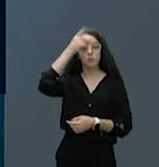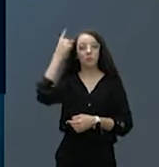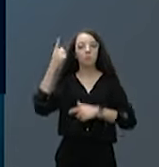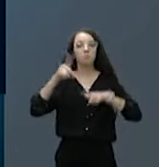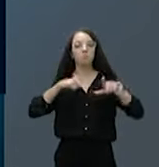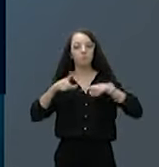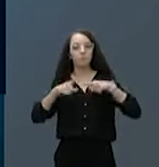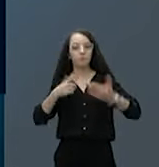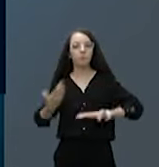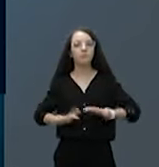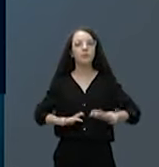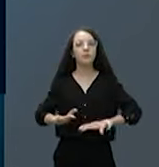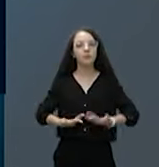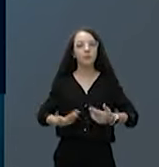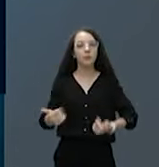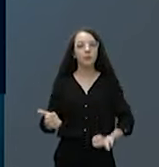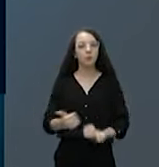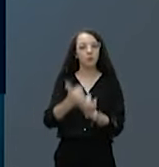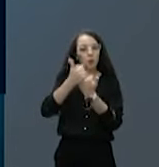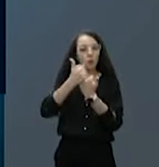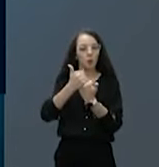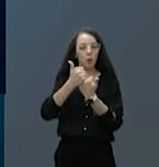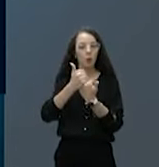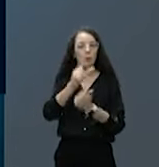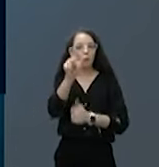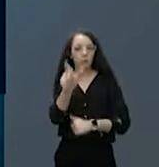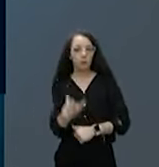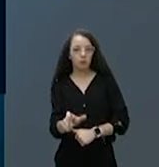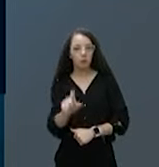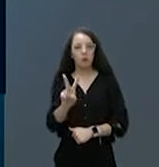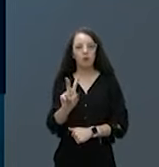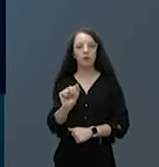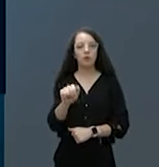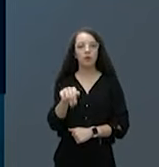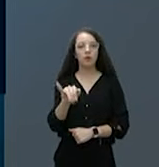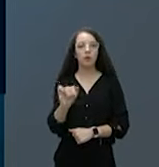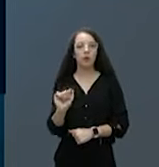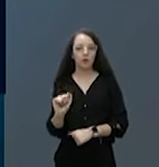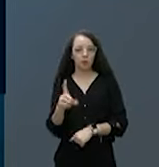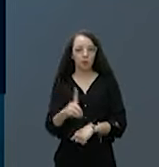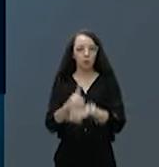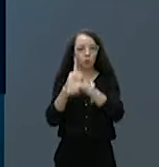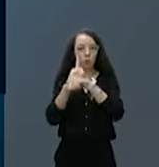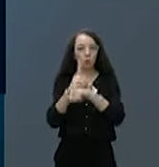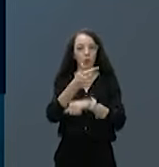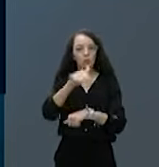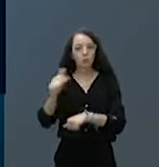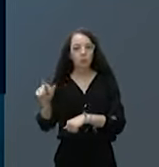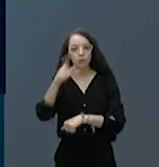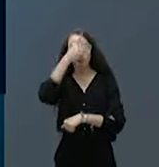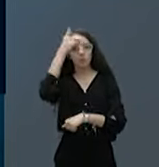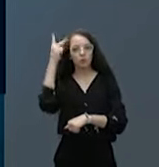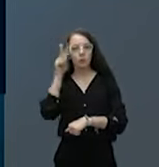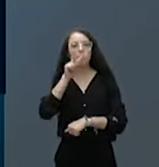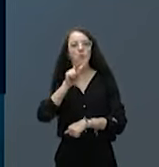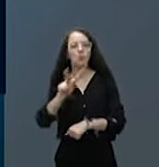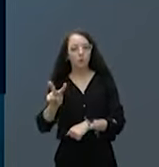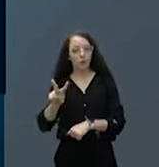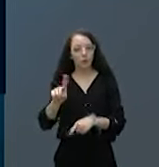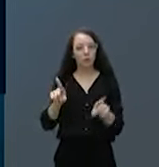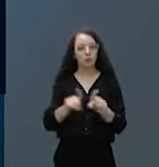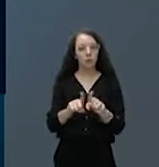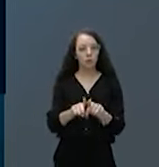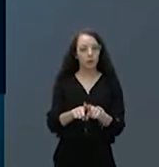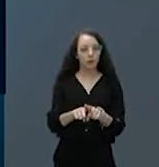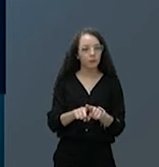nos apoiam, na pessoa da doutora Vânia, e a todos que nos assistem na sessão. Senhora Presidente, conforme apregoado por Vossa